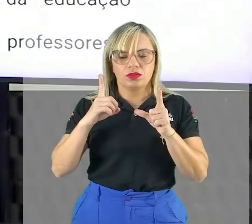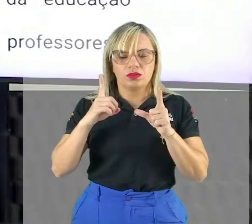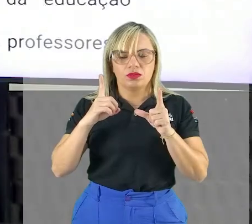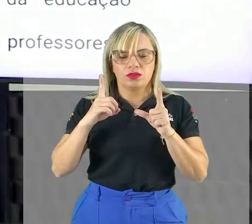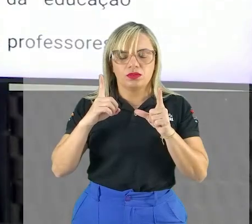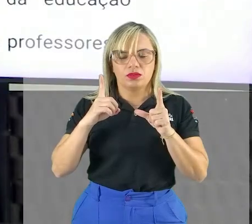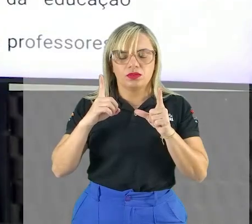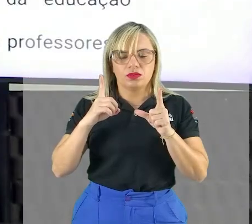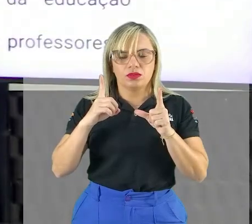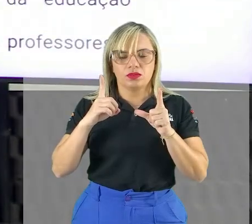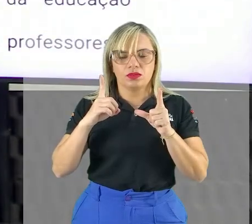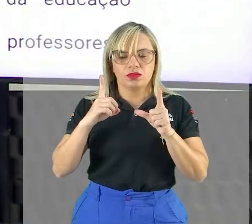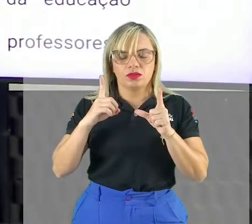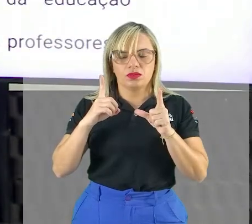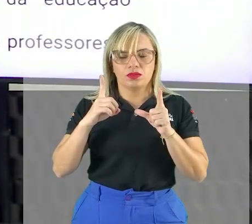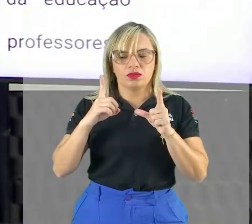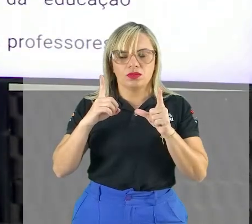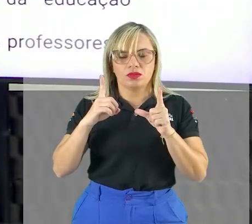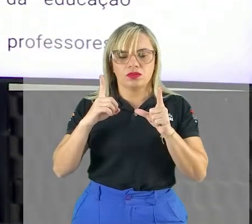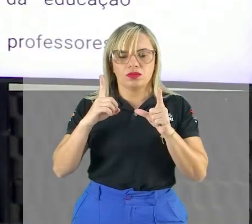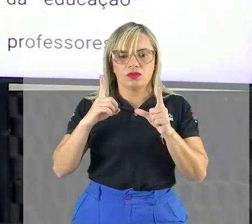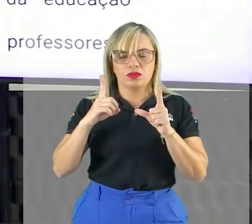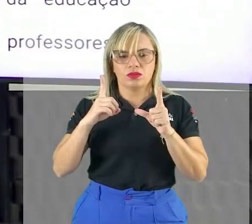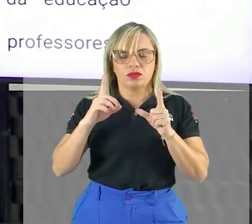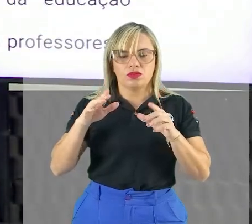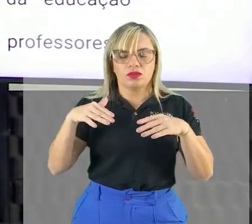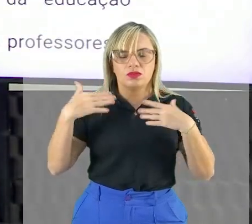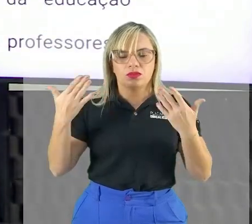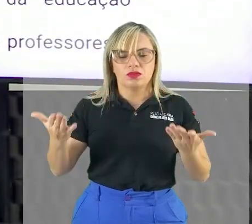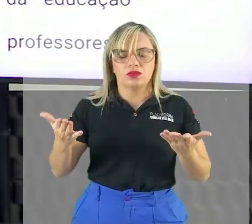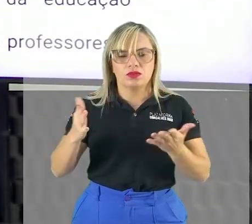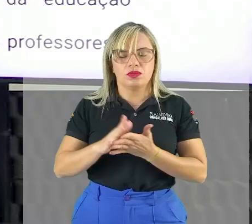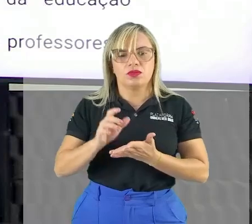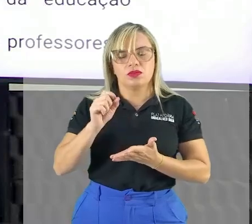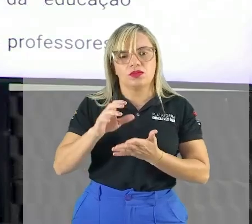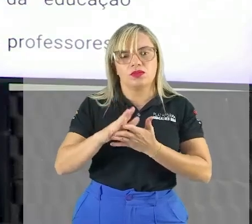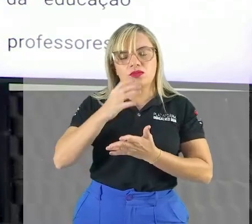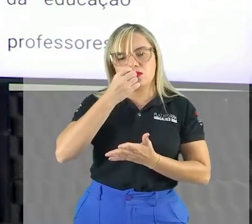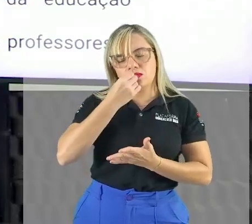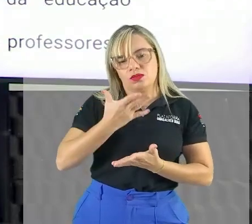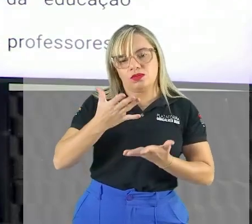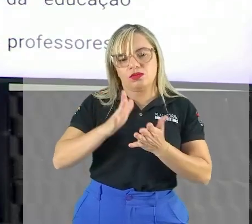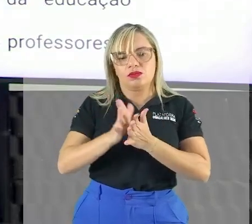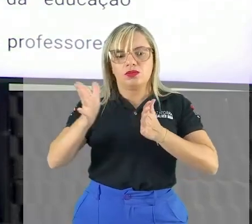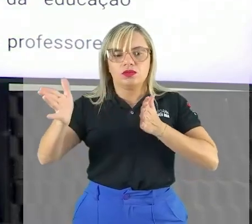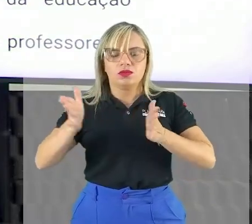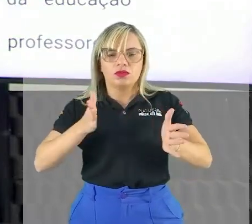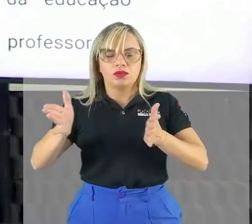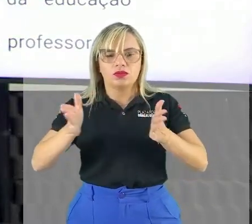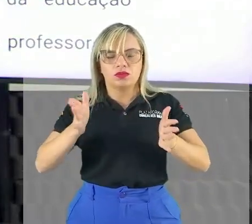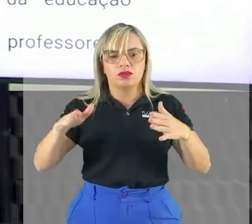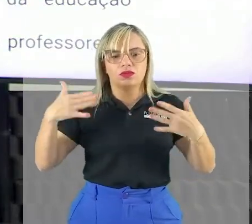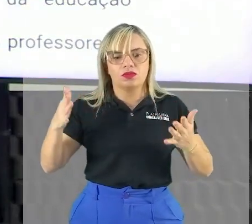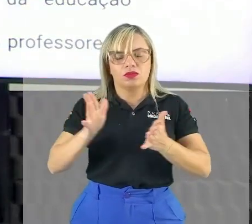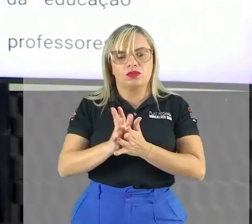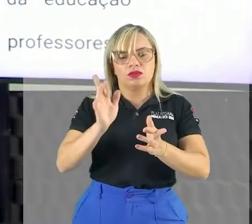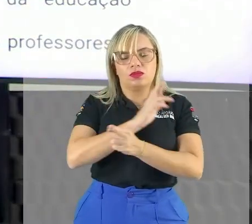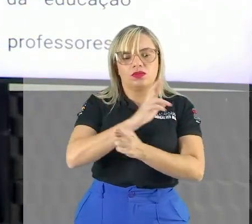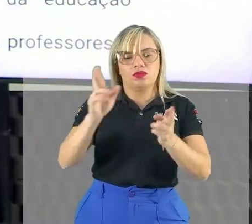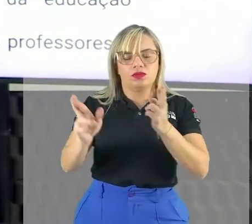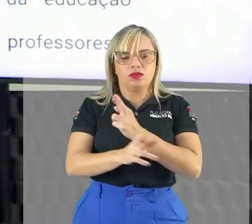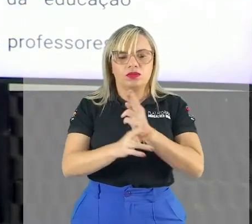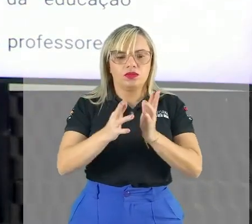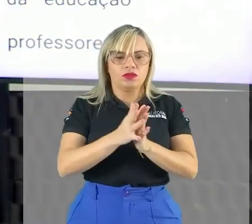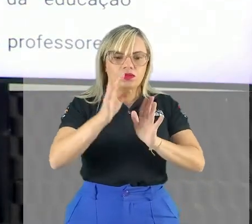E a letra E, acúmulo de trabalho dos professores e eruditos. Bom, gente, nesse período que refere-se ao texto, que é o